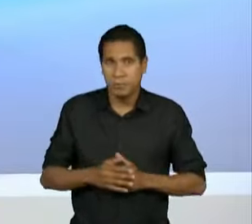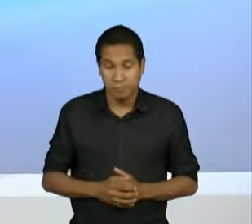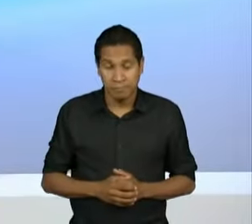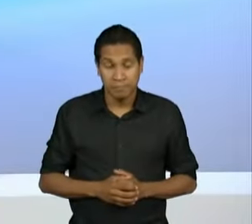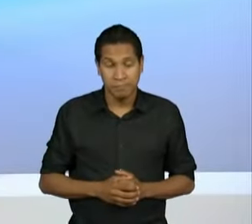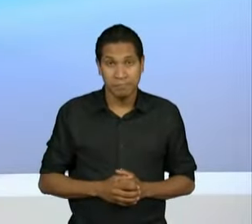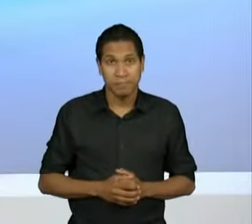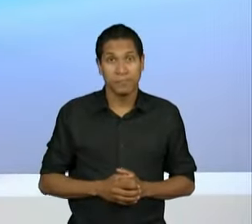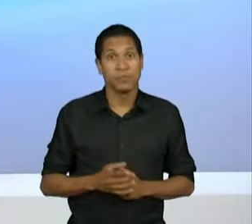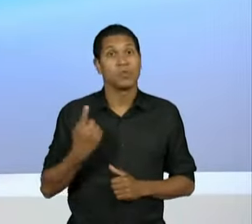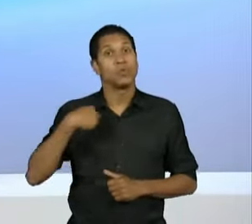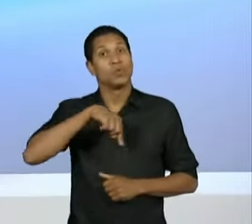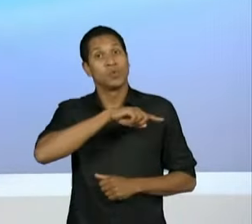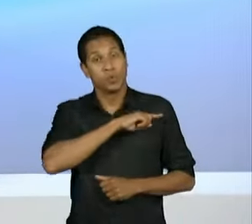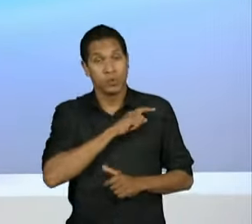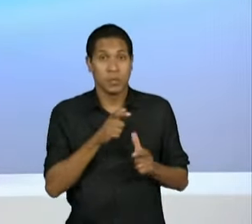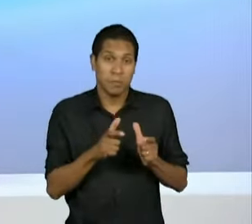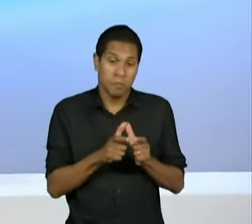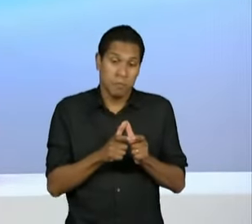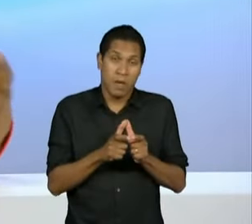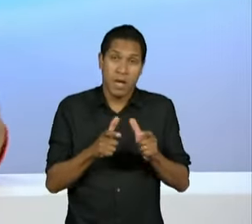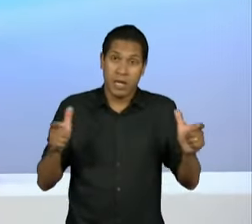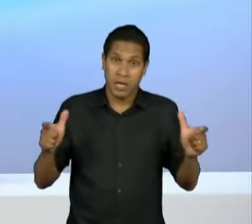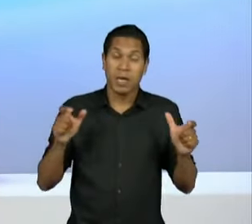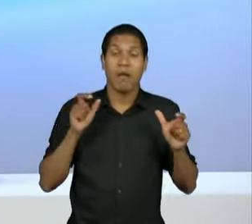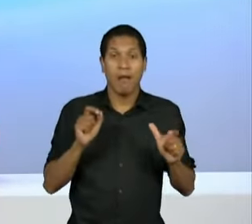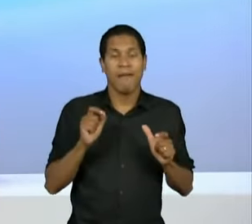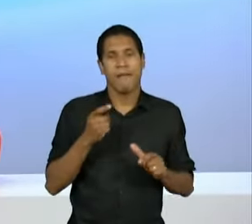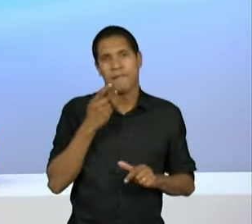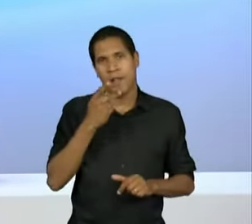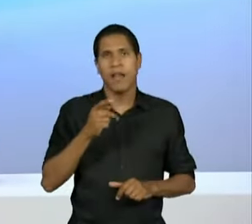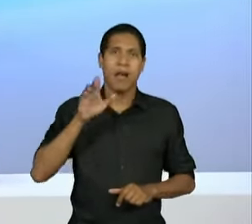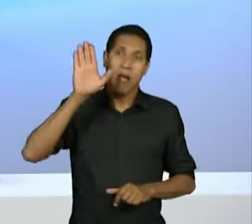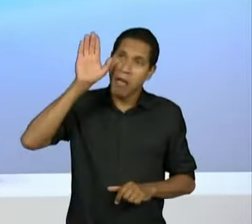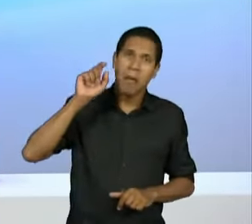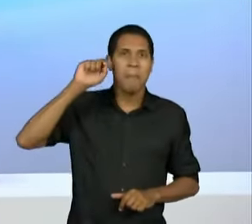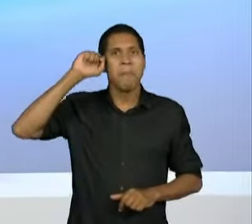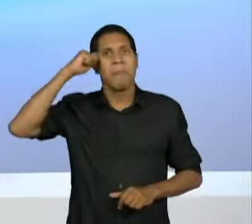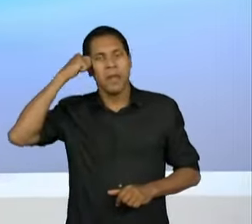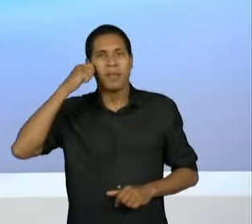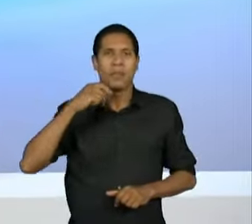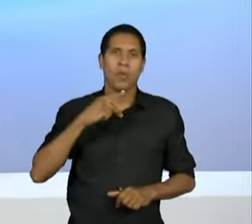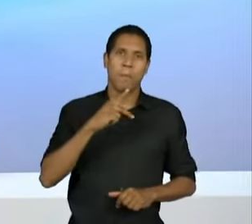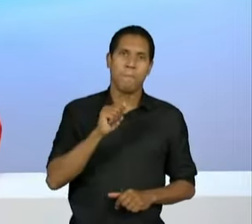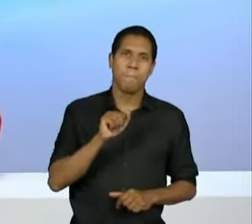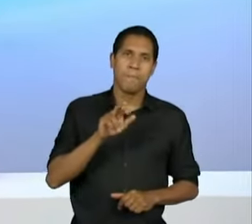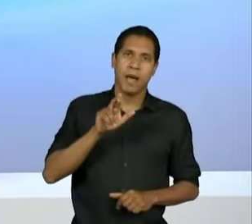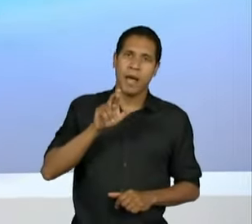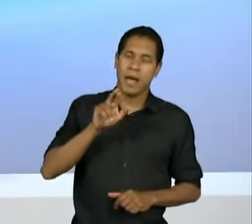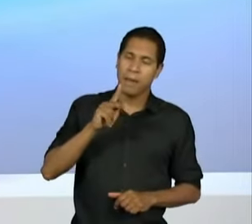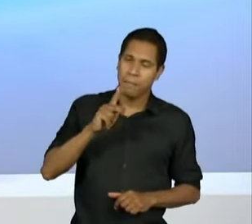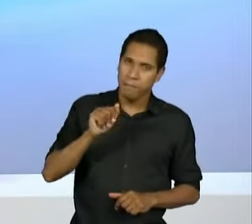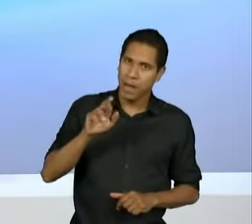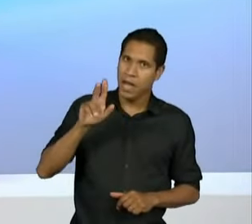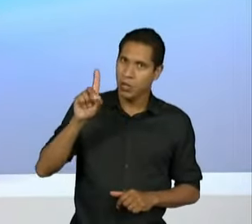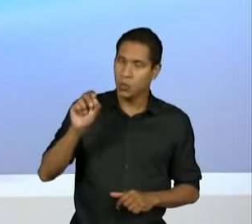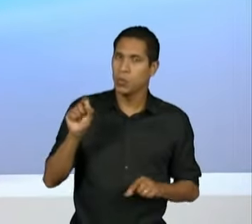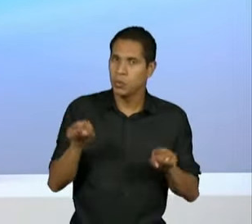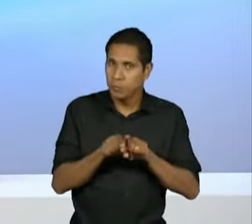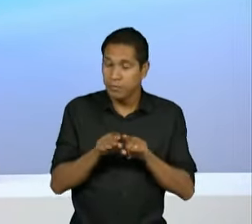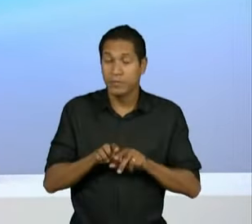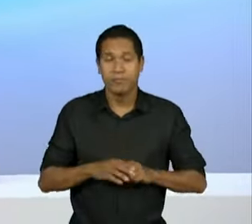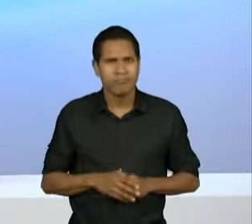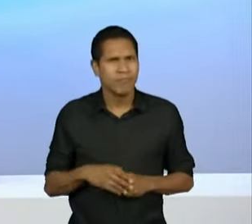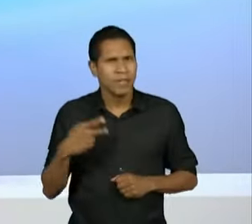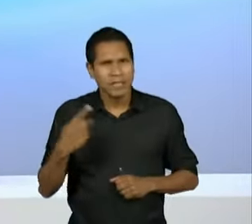somos um país de maioria autodeclarada negra, preta e parda, né? Esse movimento de